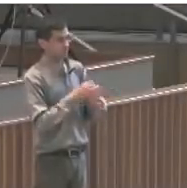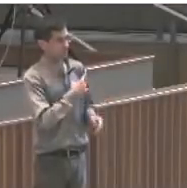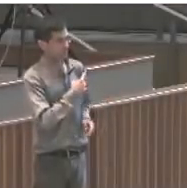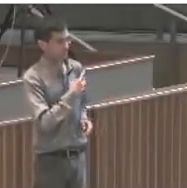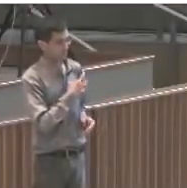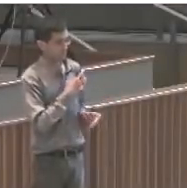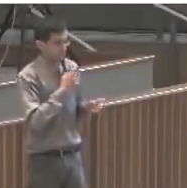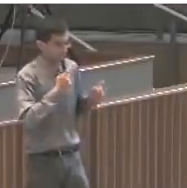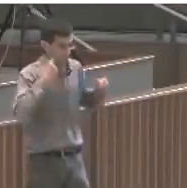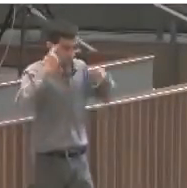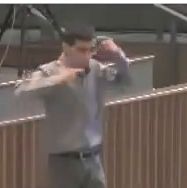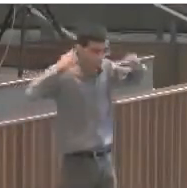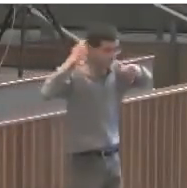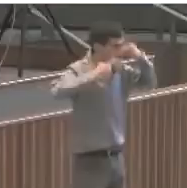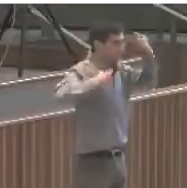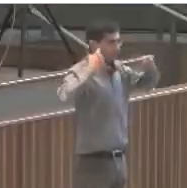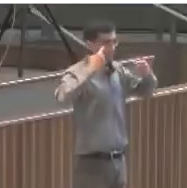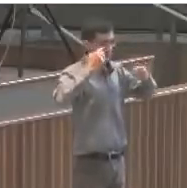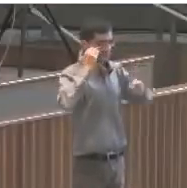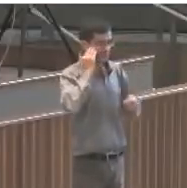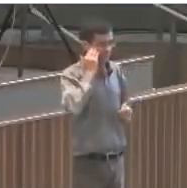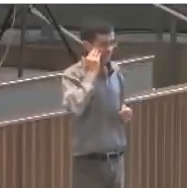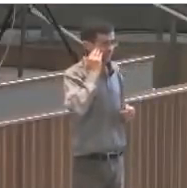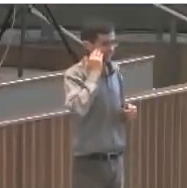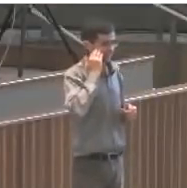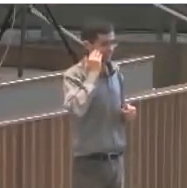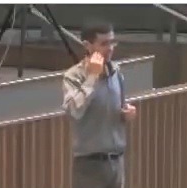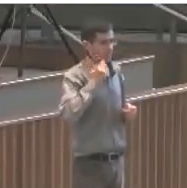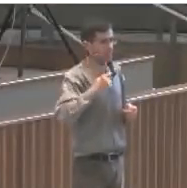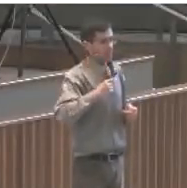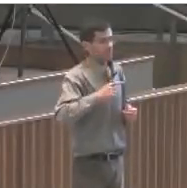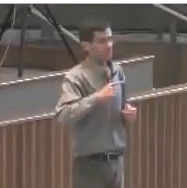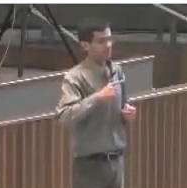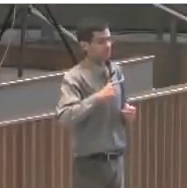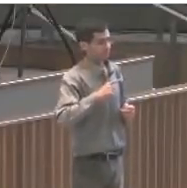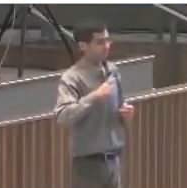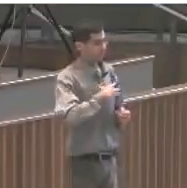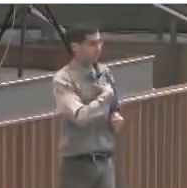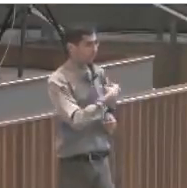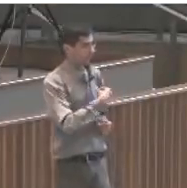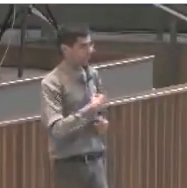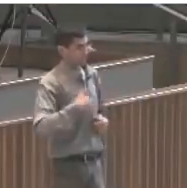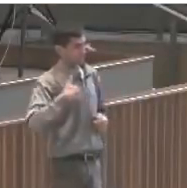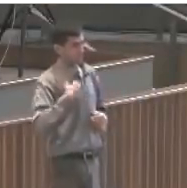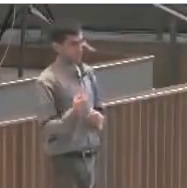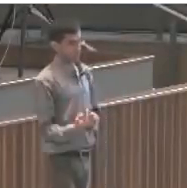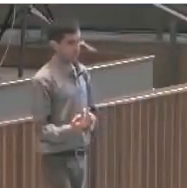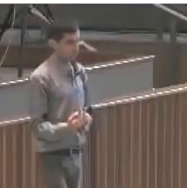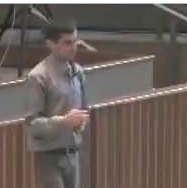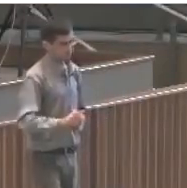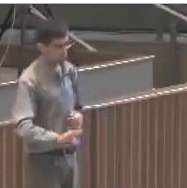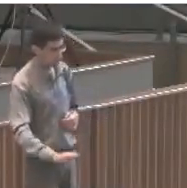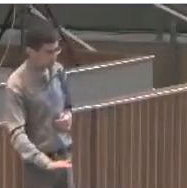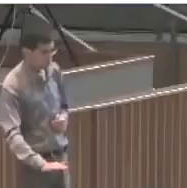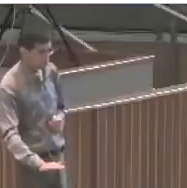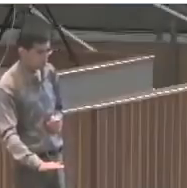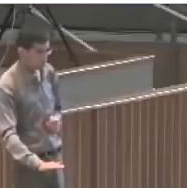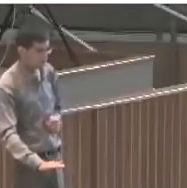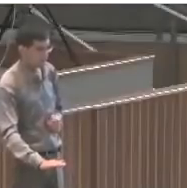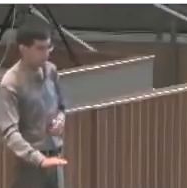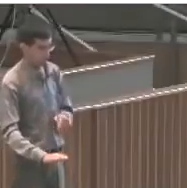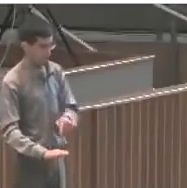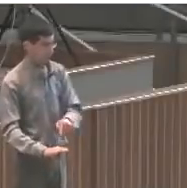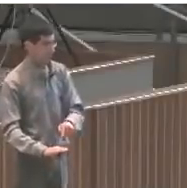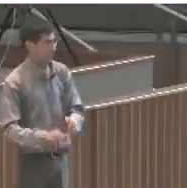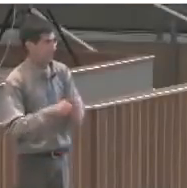a onu é o nosso filhinho de dois anos e pouco a primeira